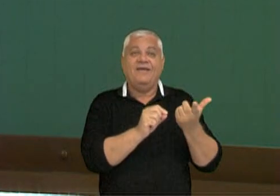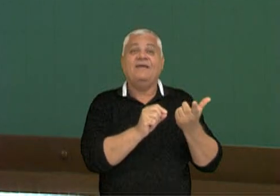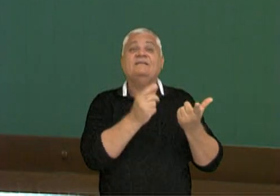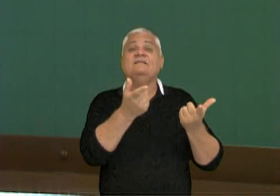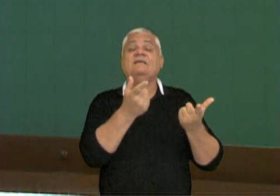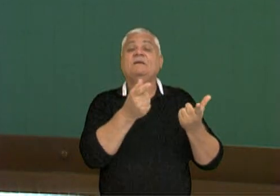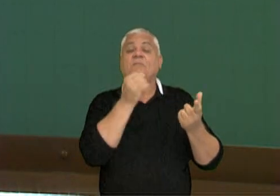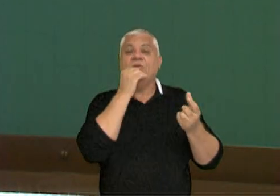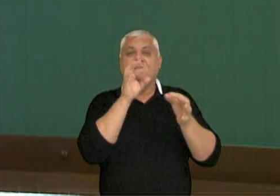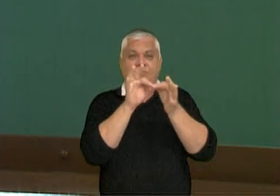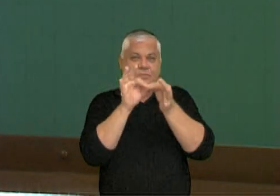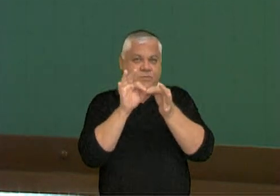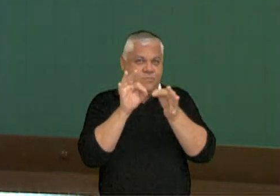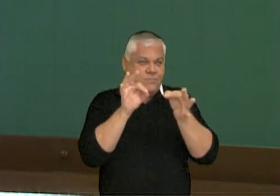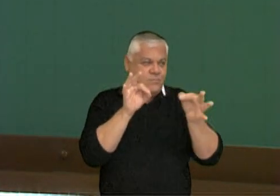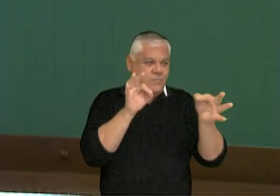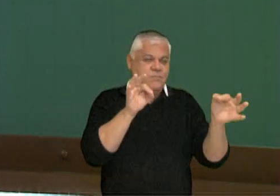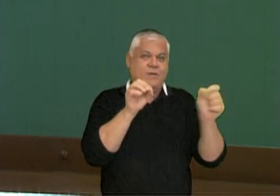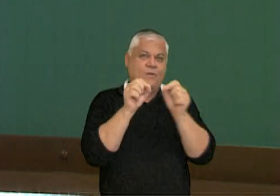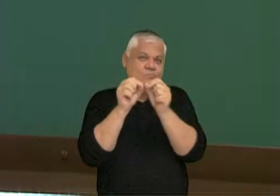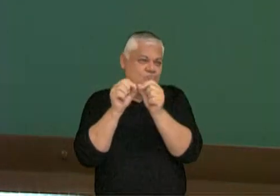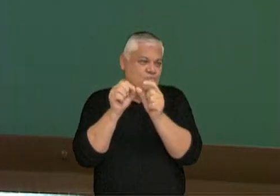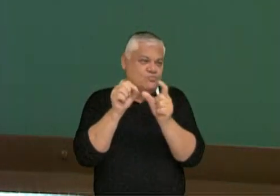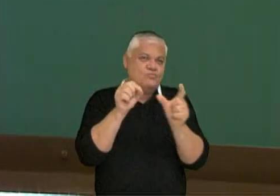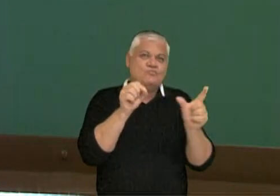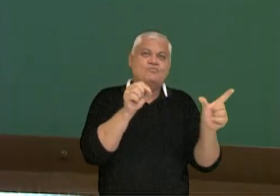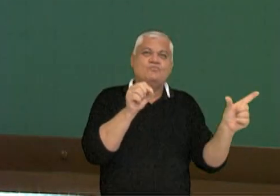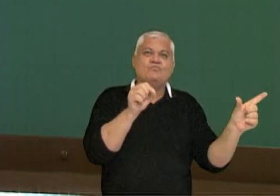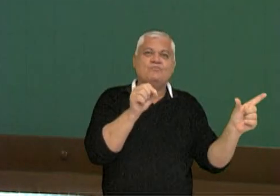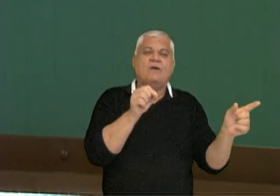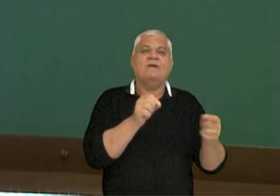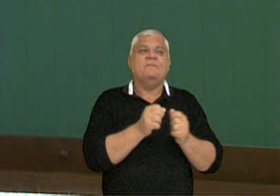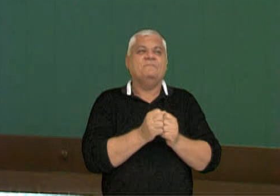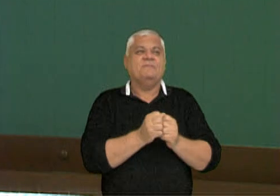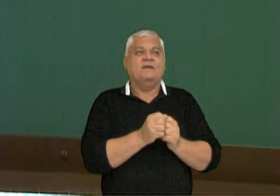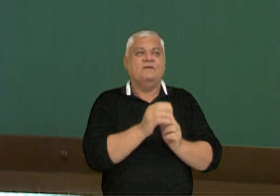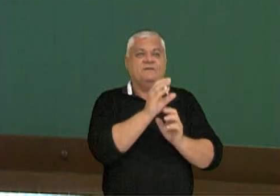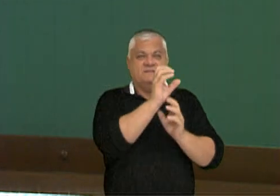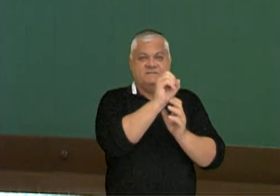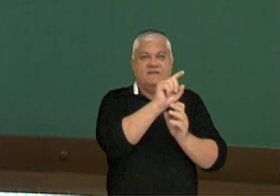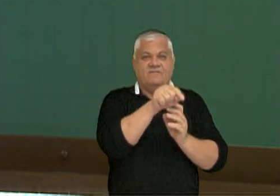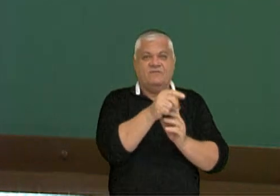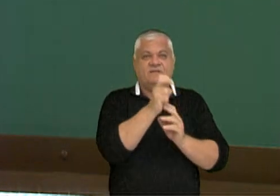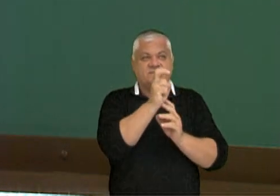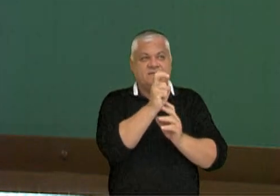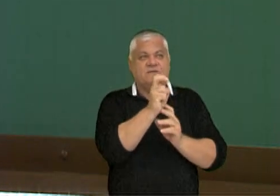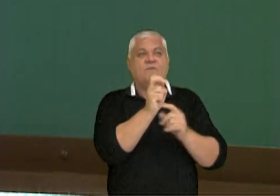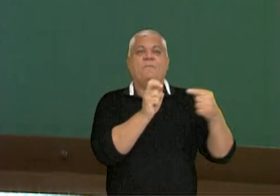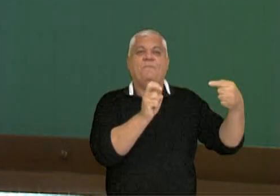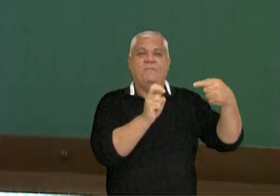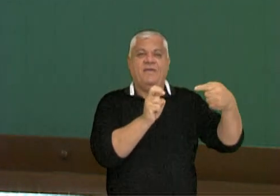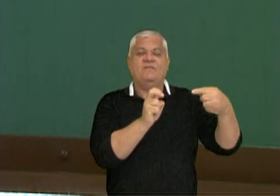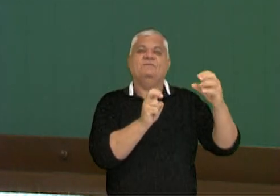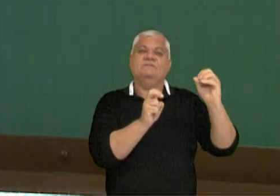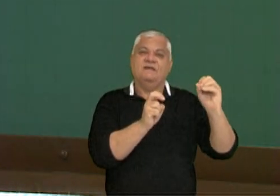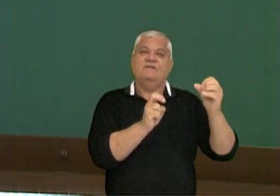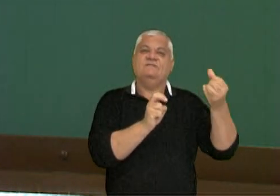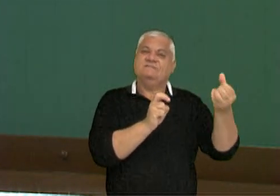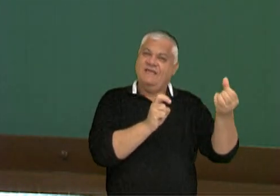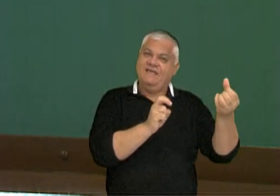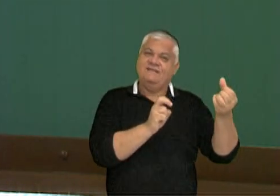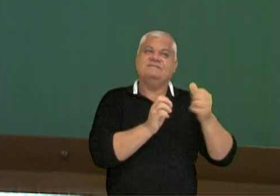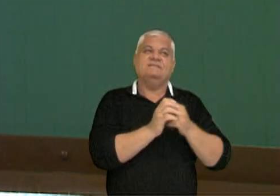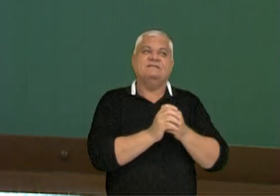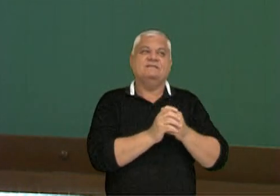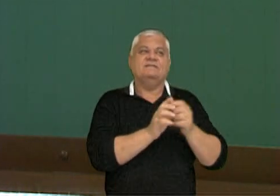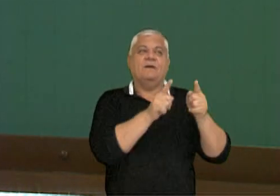estou numa escala de 1 em 1 décimo, né? É menos 0,6. E aqui,